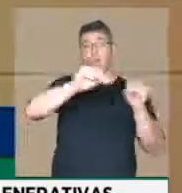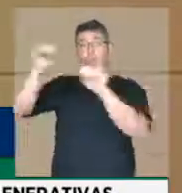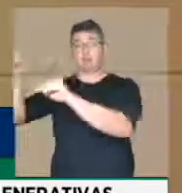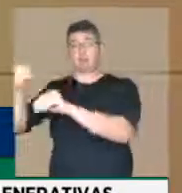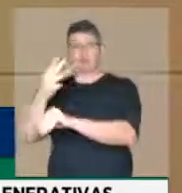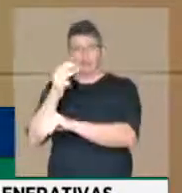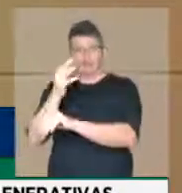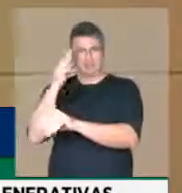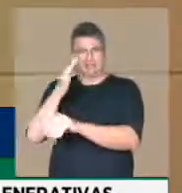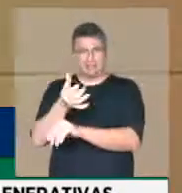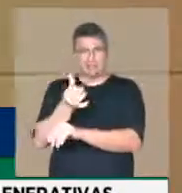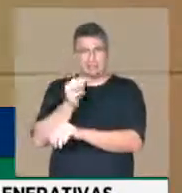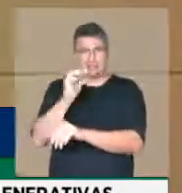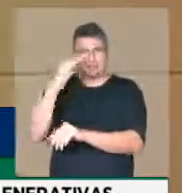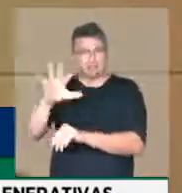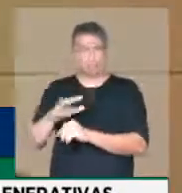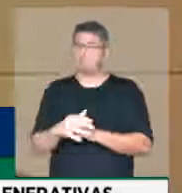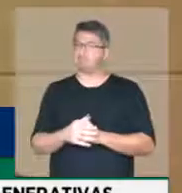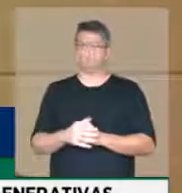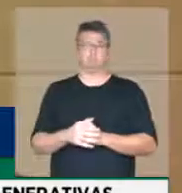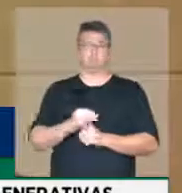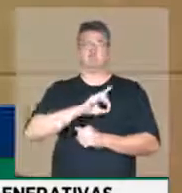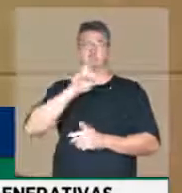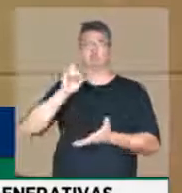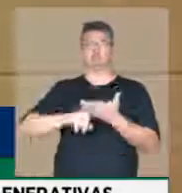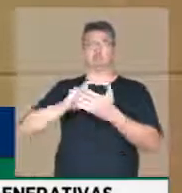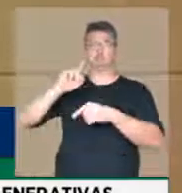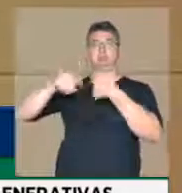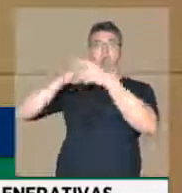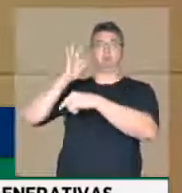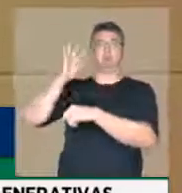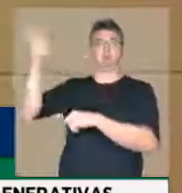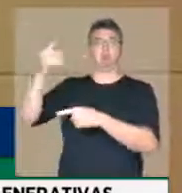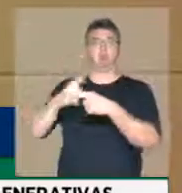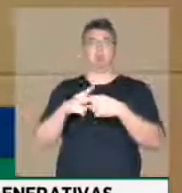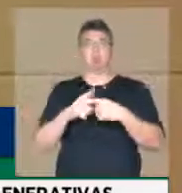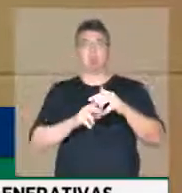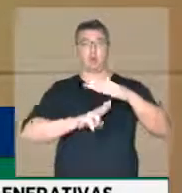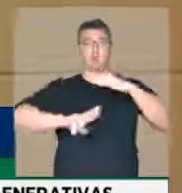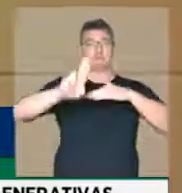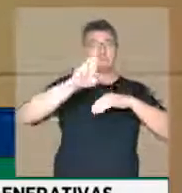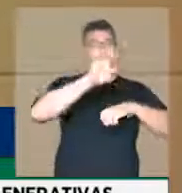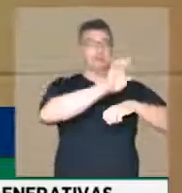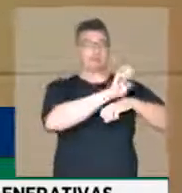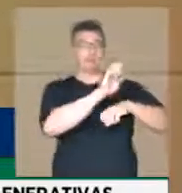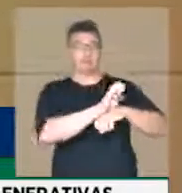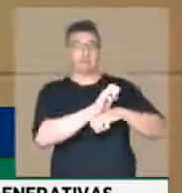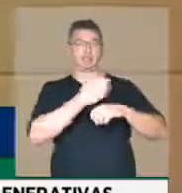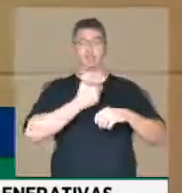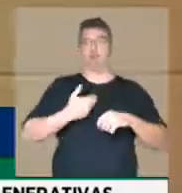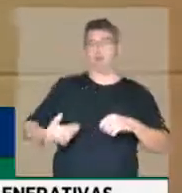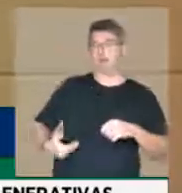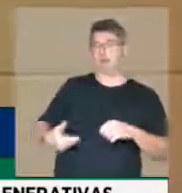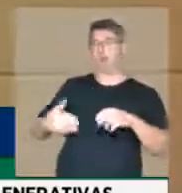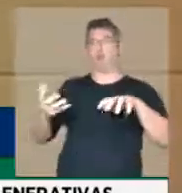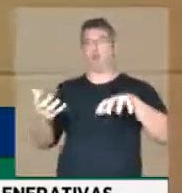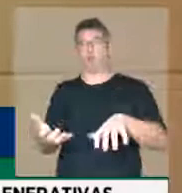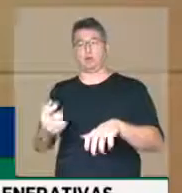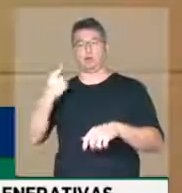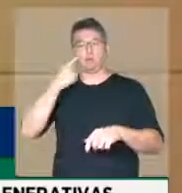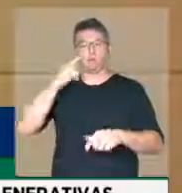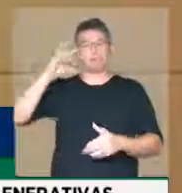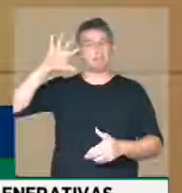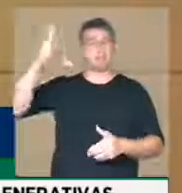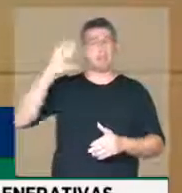por 30 ou 60 dias, mas sem data, para que estados, universidades, sociedade civil, parlamento e governo decidam a melhor